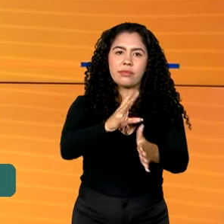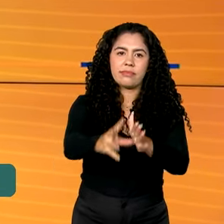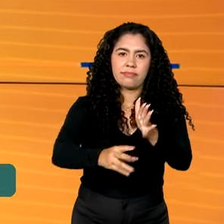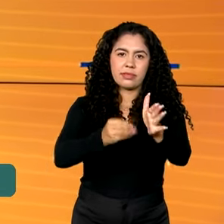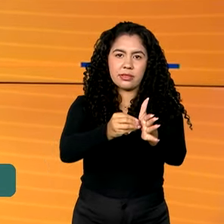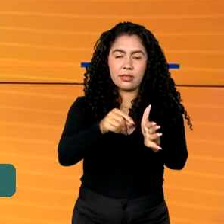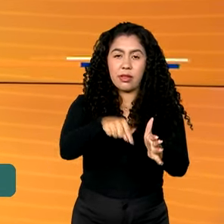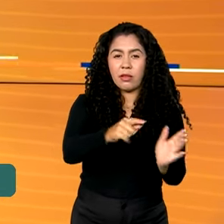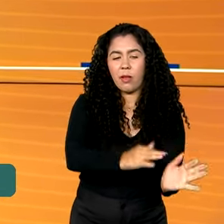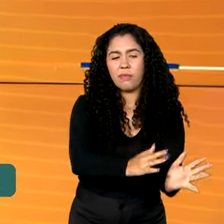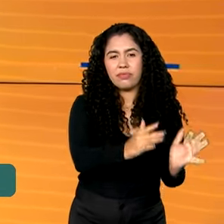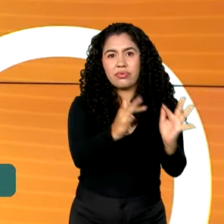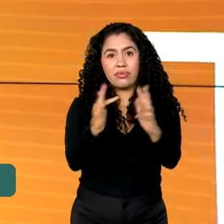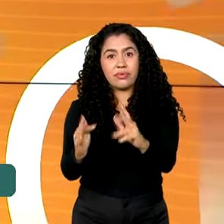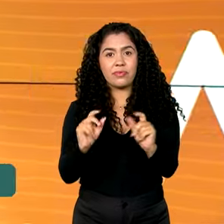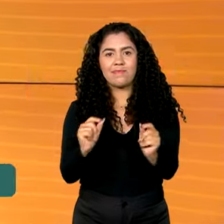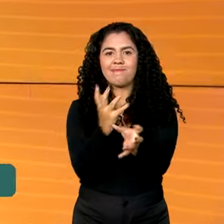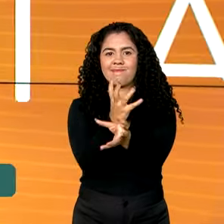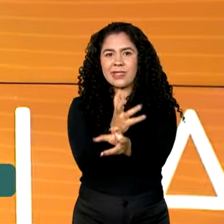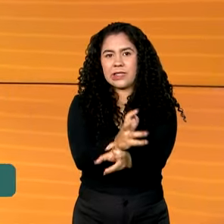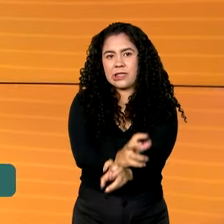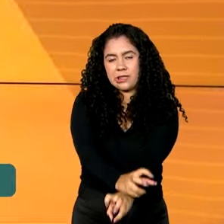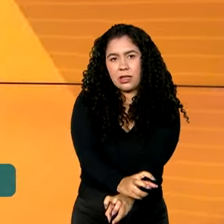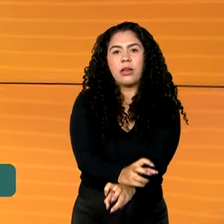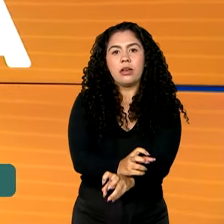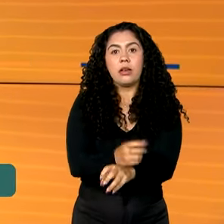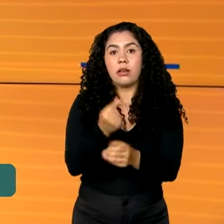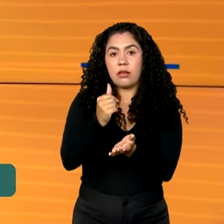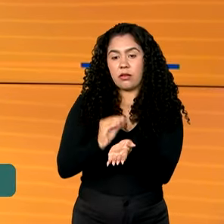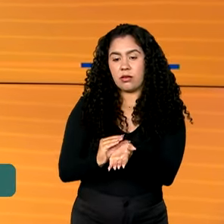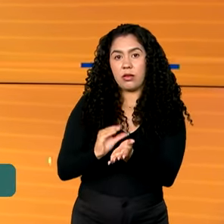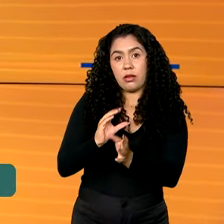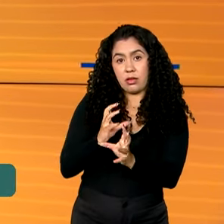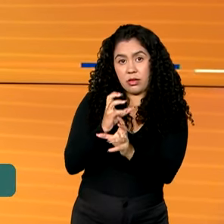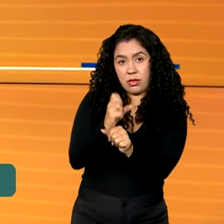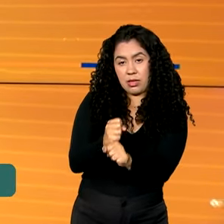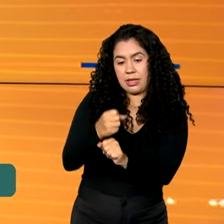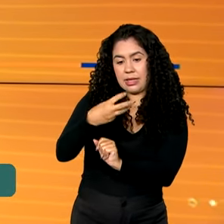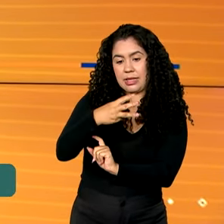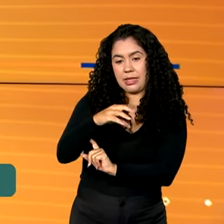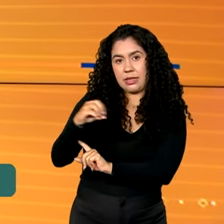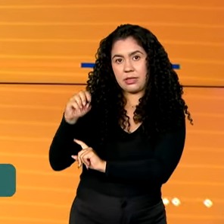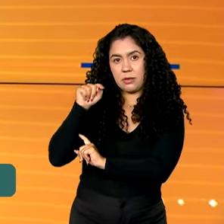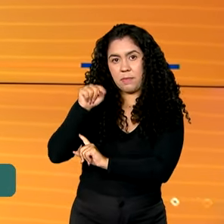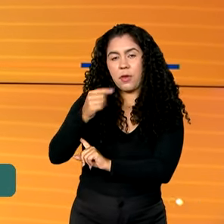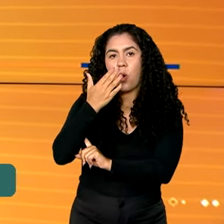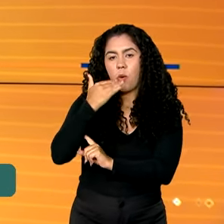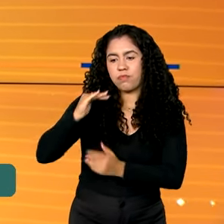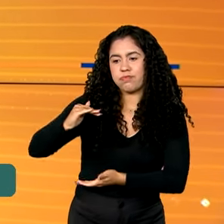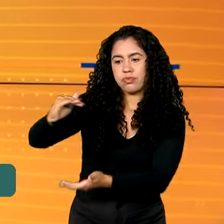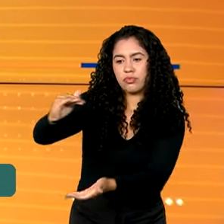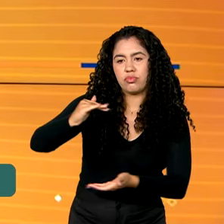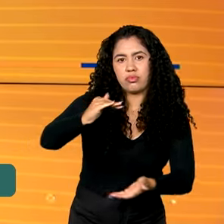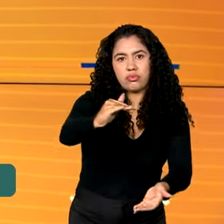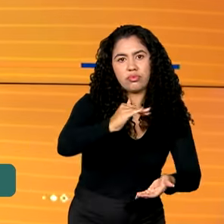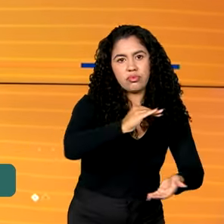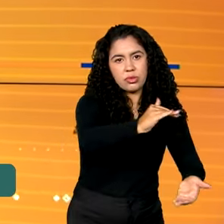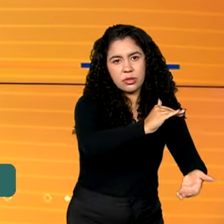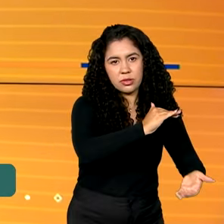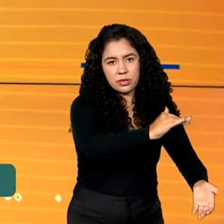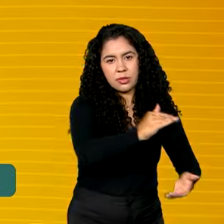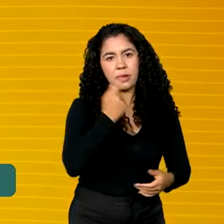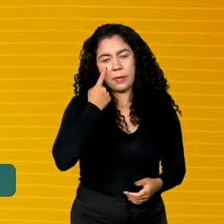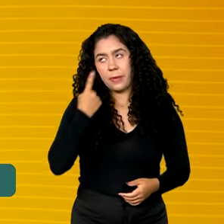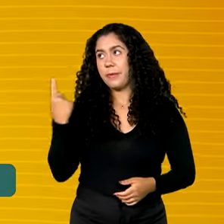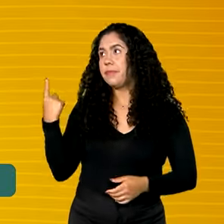aí um período de seca. A previsão é conceder 300 mil cestas e adquirir 7 mil toneladas de